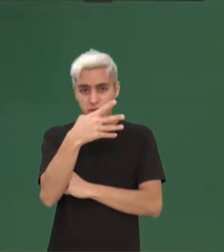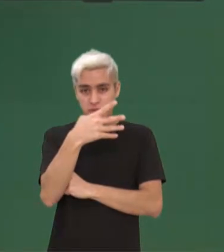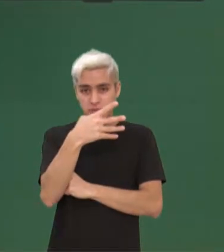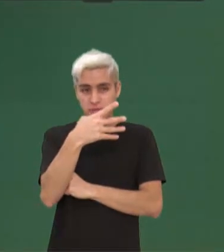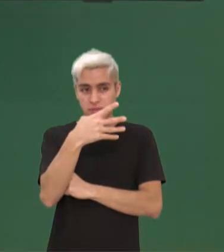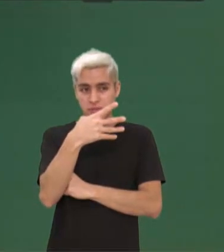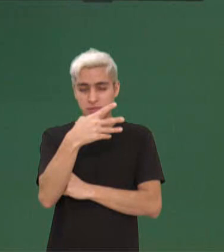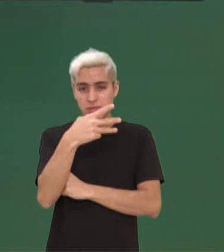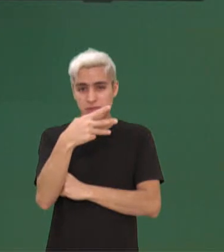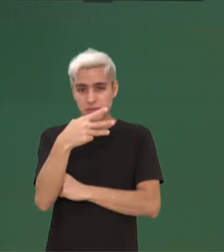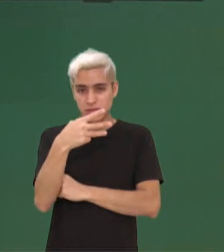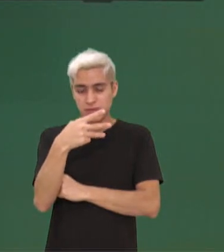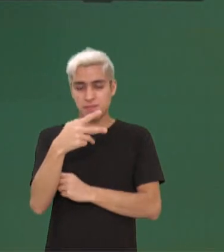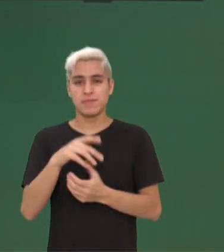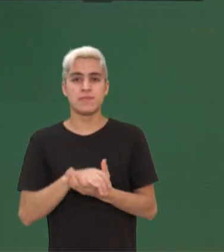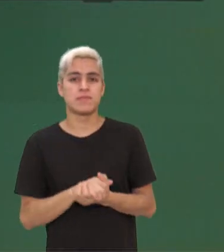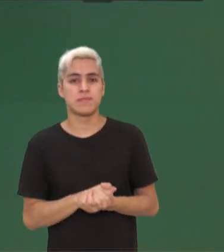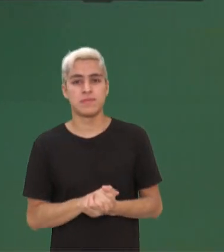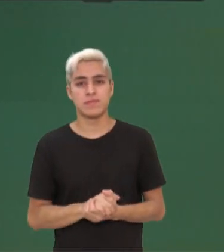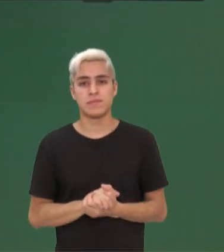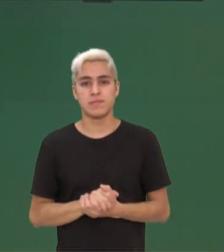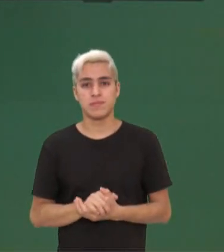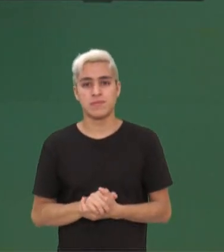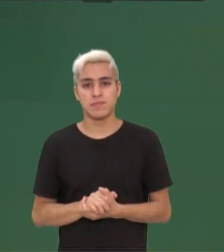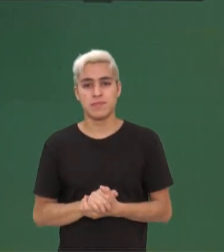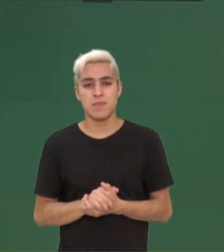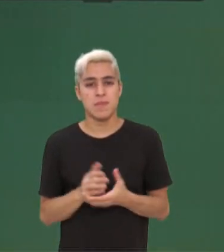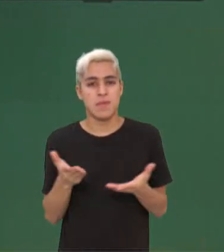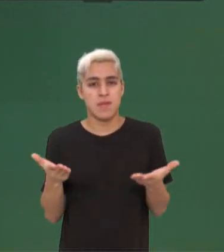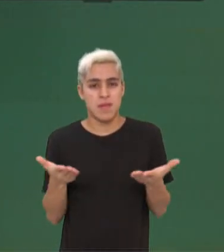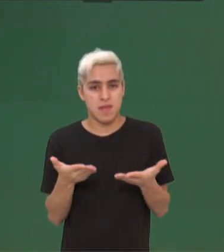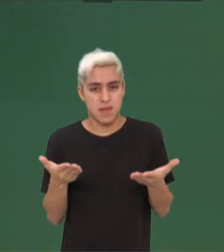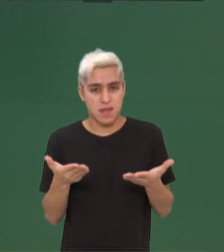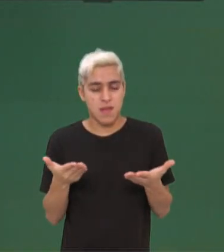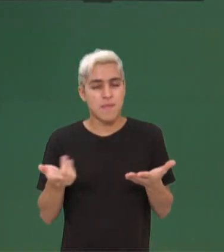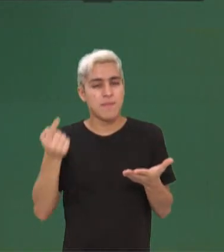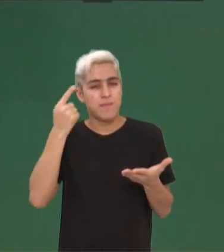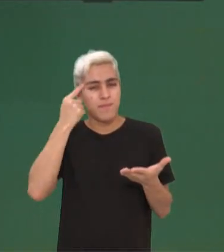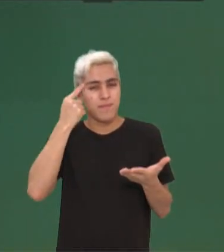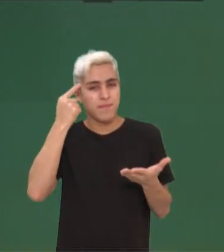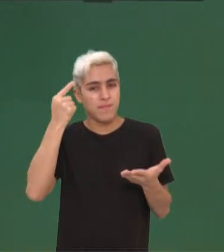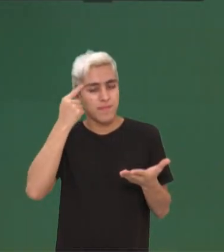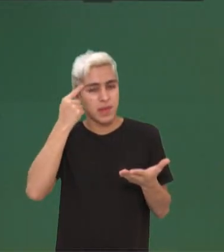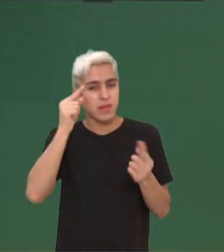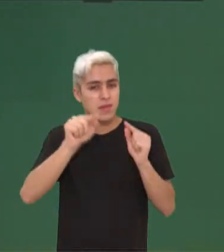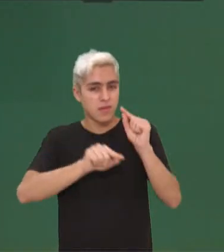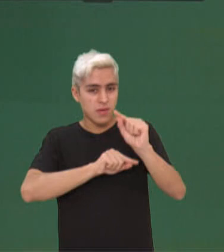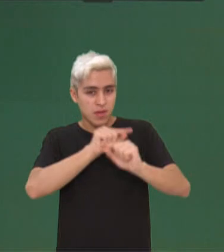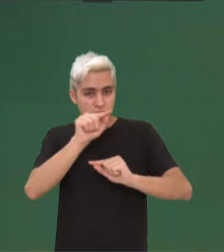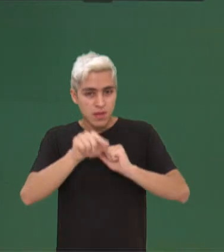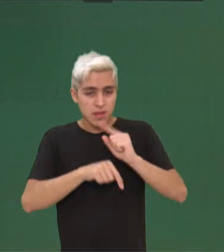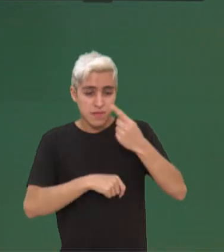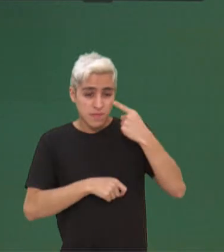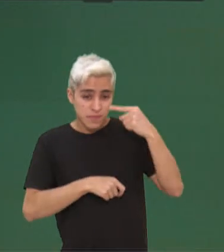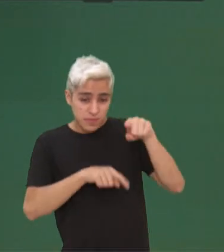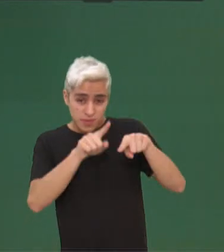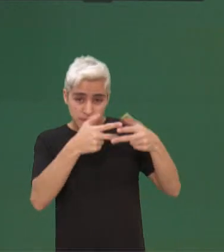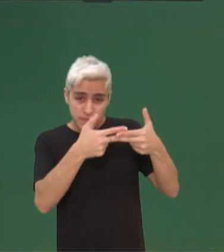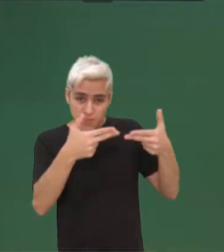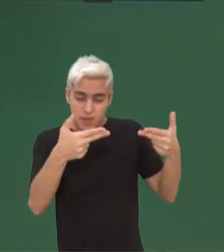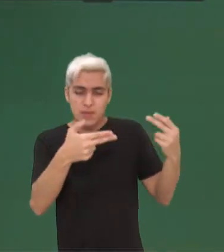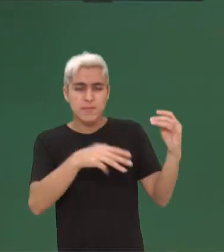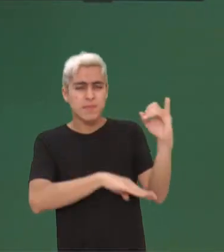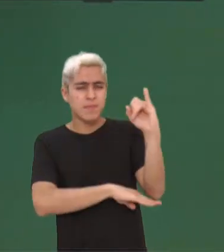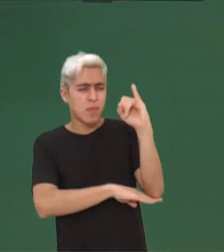ok? Continuando lá, agora vamos pensar um pouquinho. Vimos que a matéria-prima é extremamente